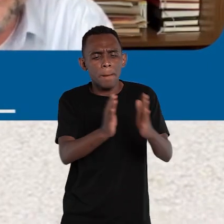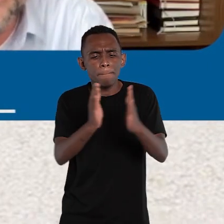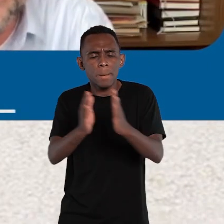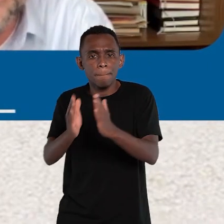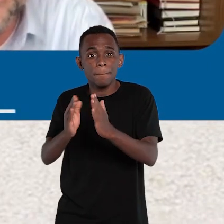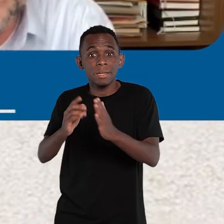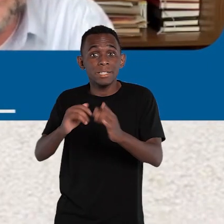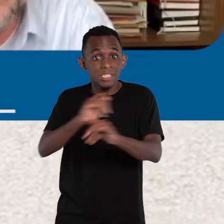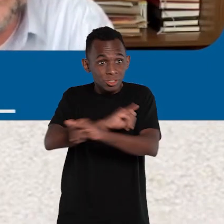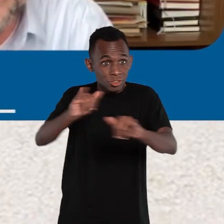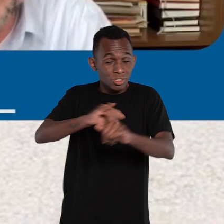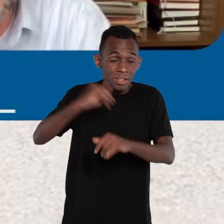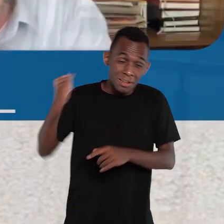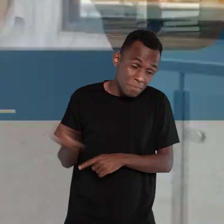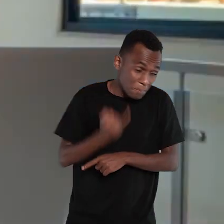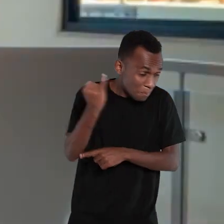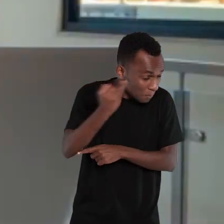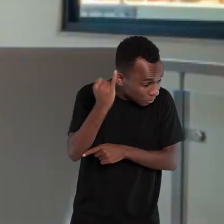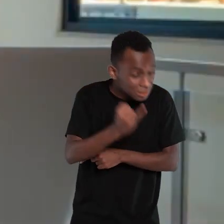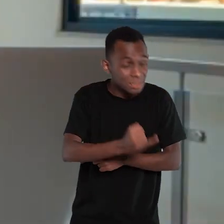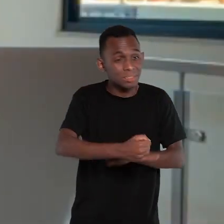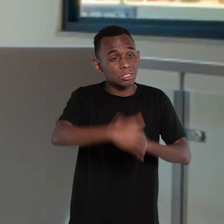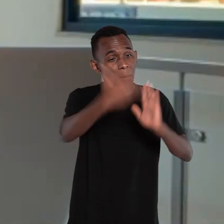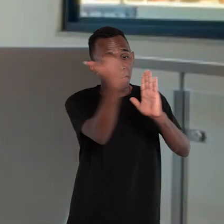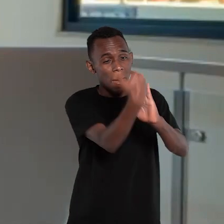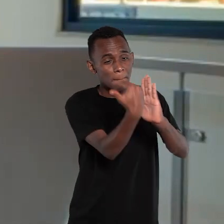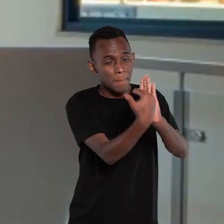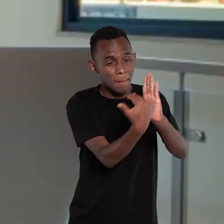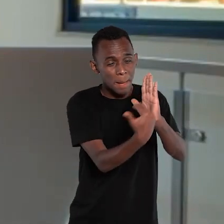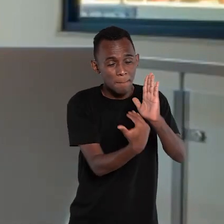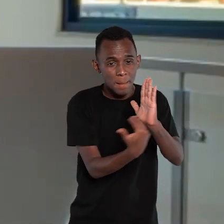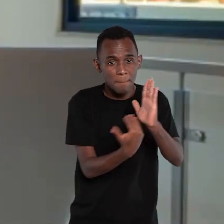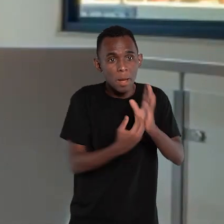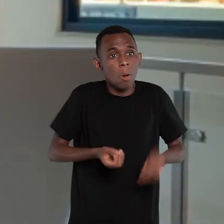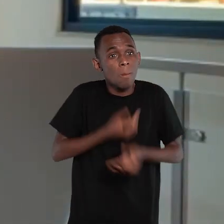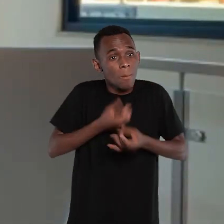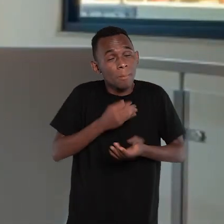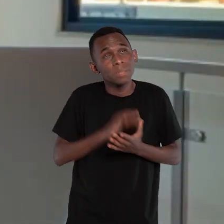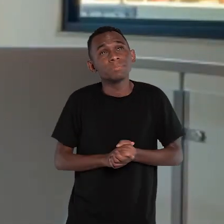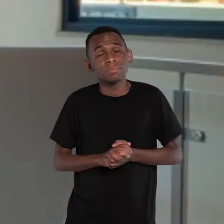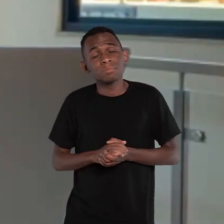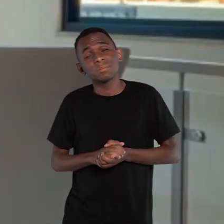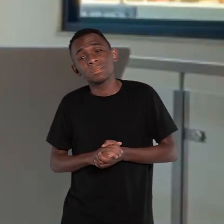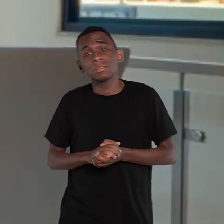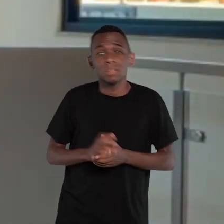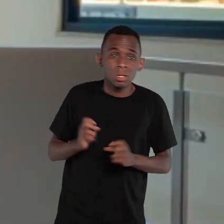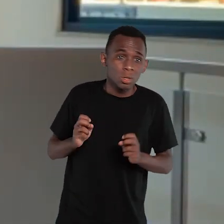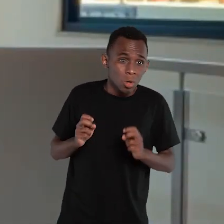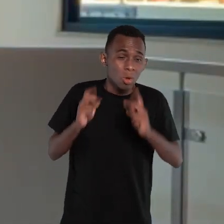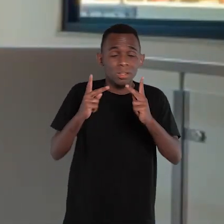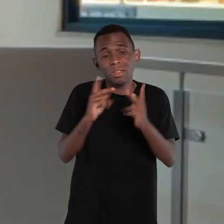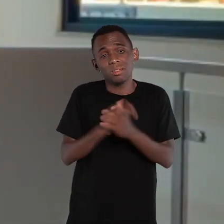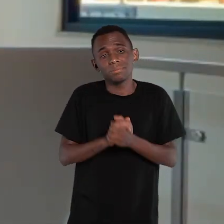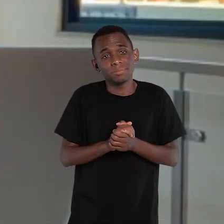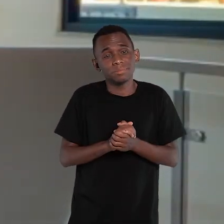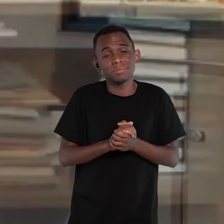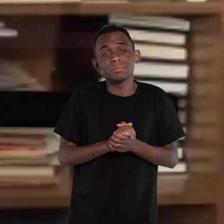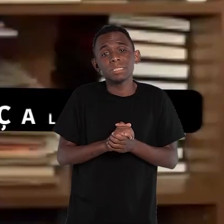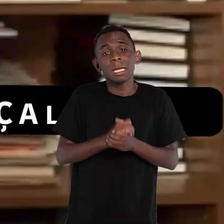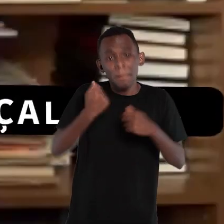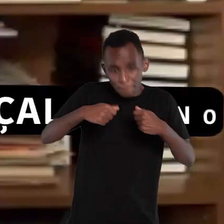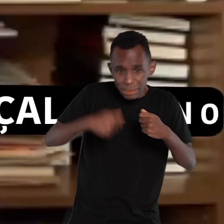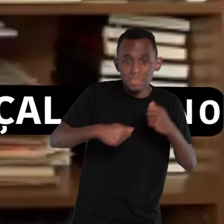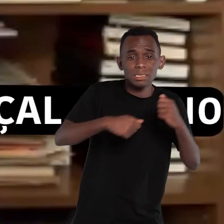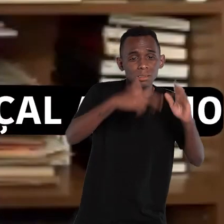que é importantíssima a ordem dos poemas. É provável que seja assim, porque senão a gente não poria nem epígrafe no